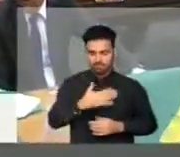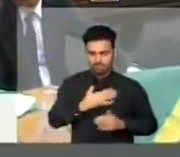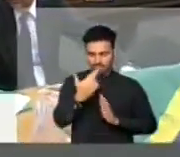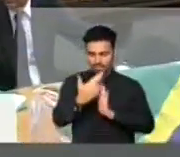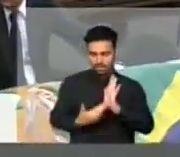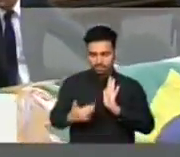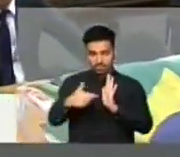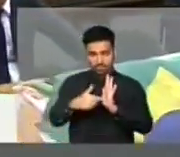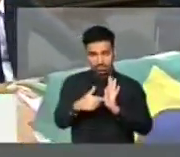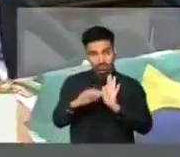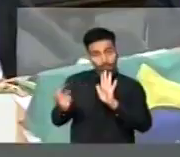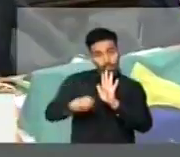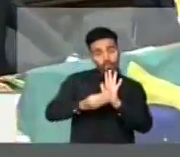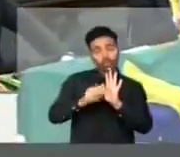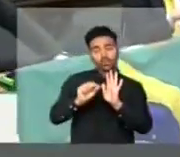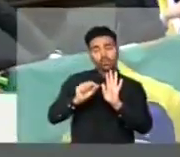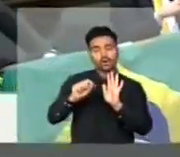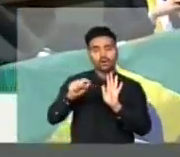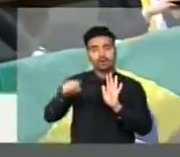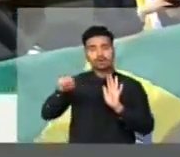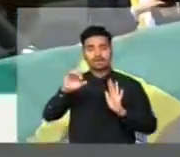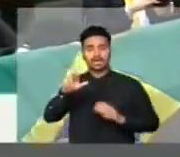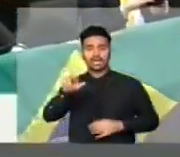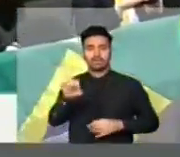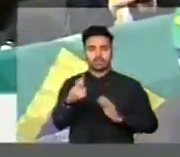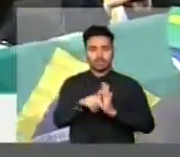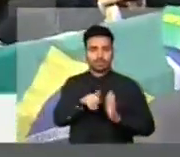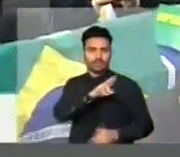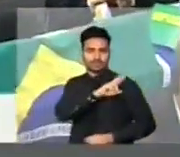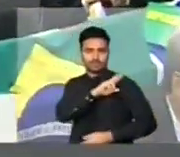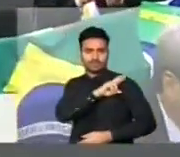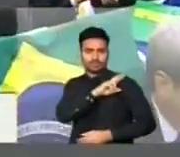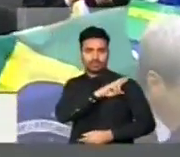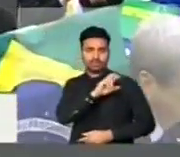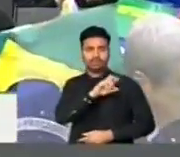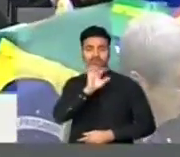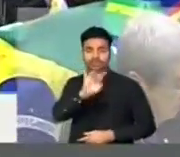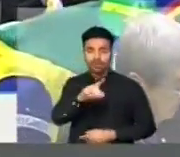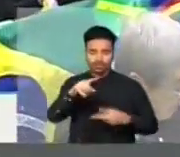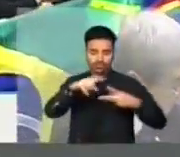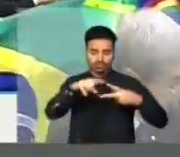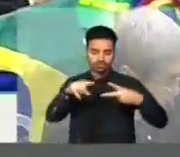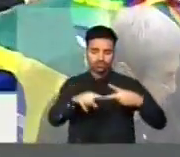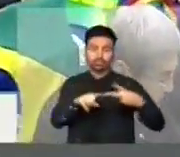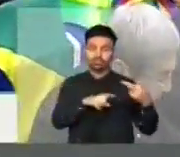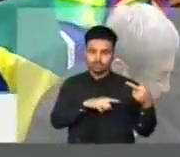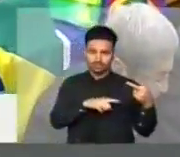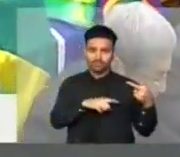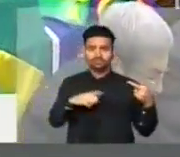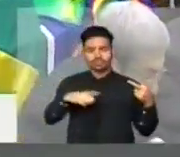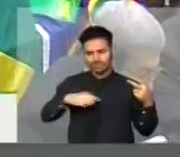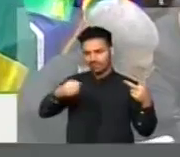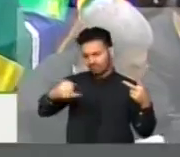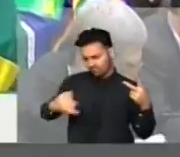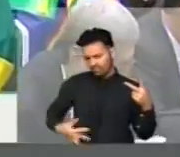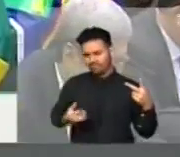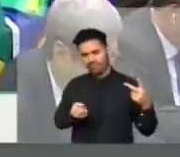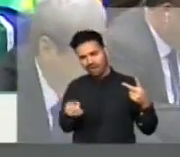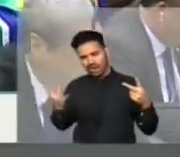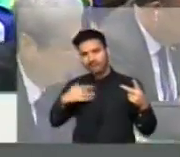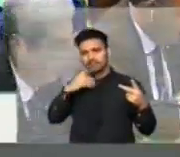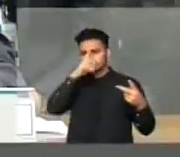que enquadra como possíveis crimes de responsabilidade apenas duas condutas dentre as múltiplas igualmente